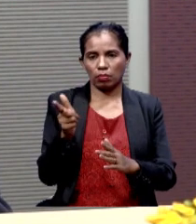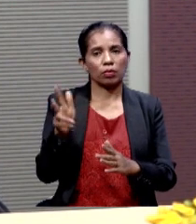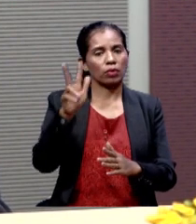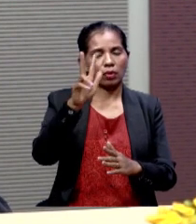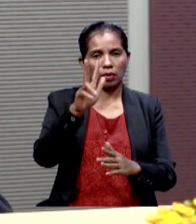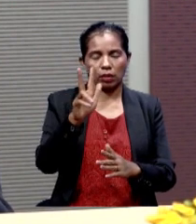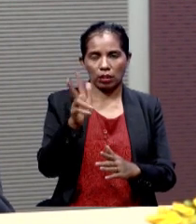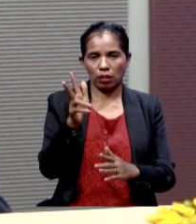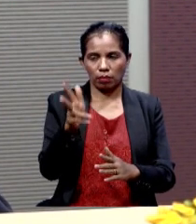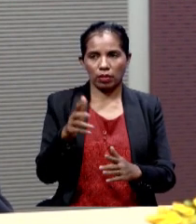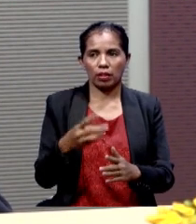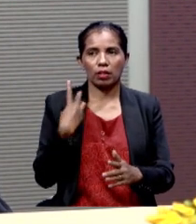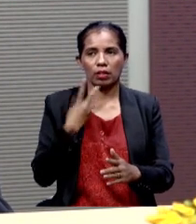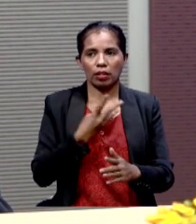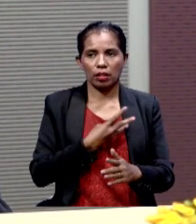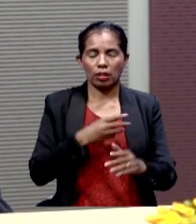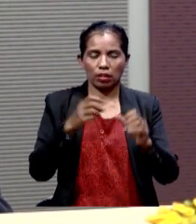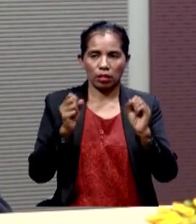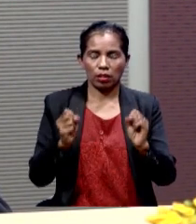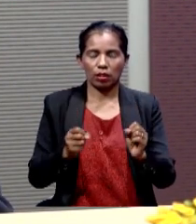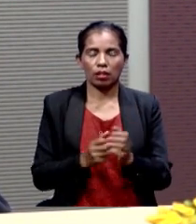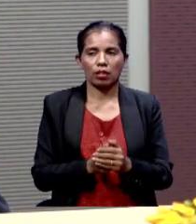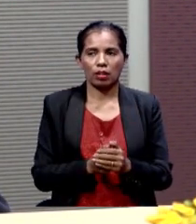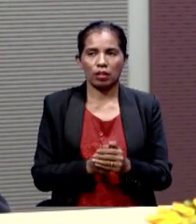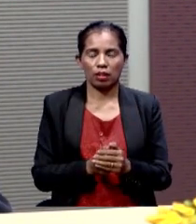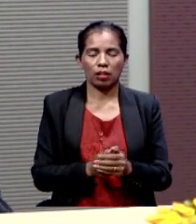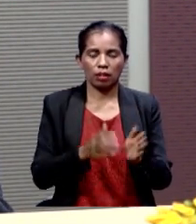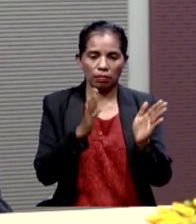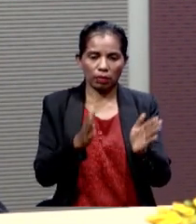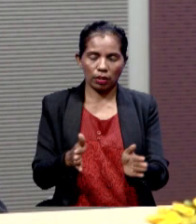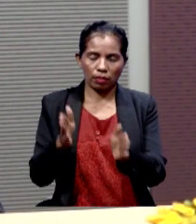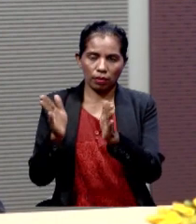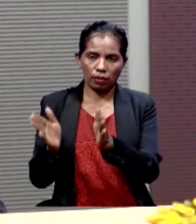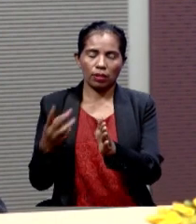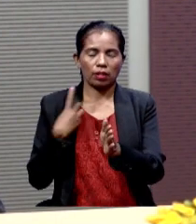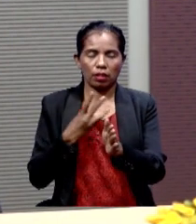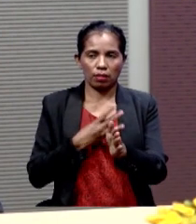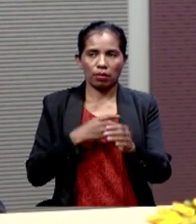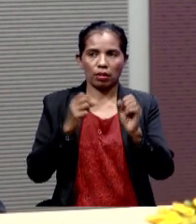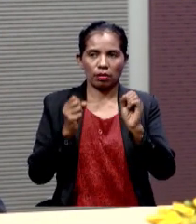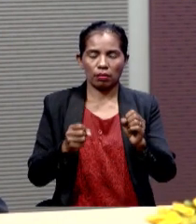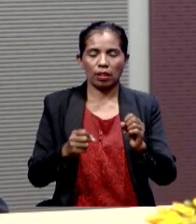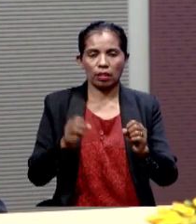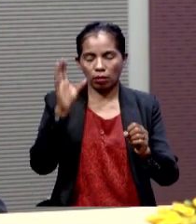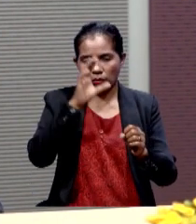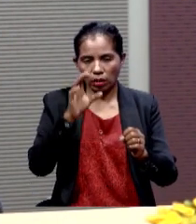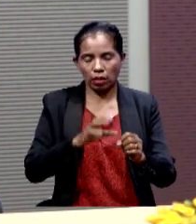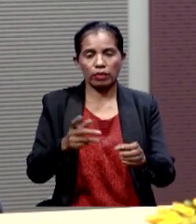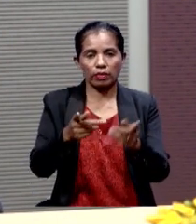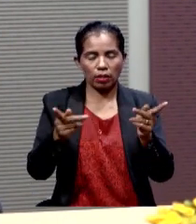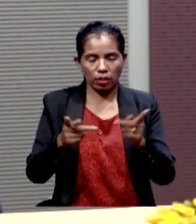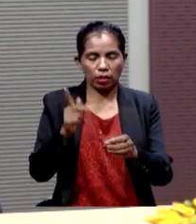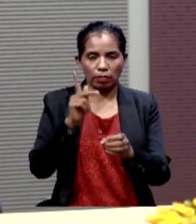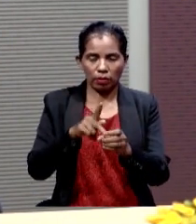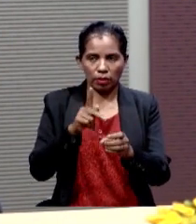belo ultrapassa e dentro de da década de né, mas que também descobre tão campo mina baro, ita se aumenta